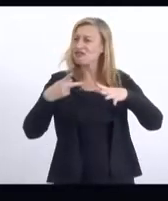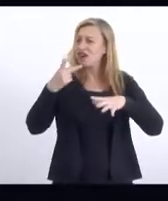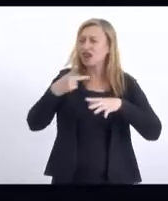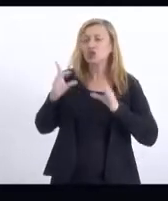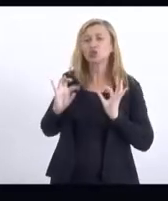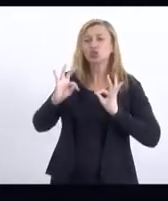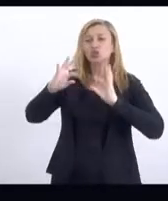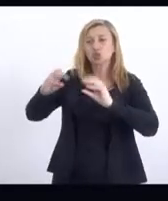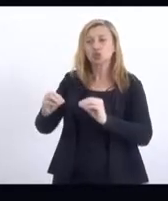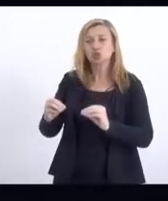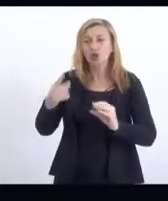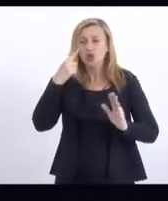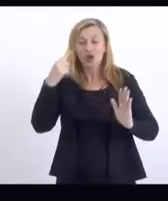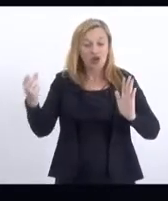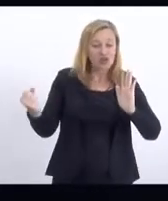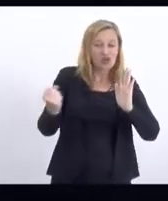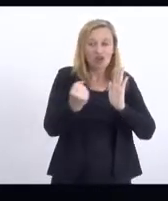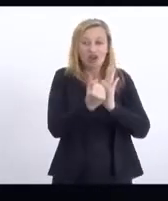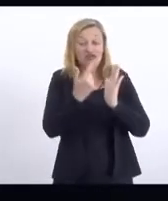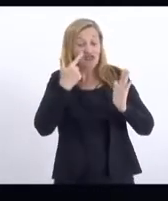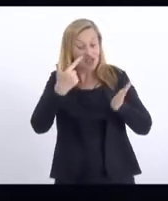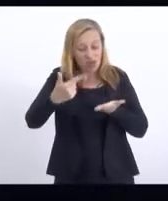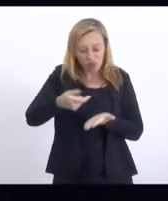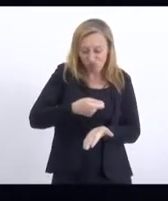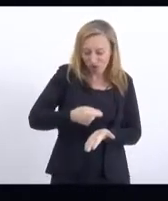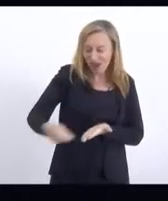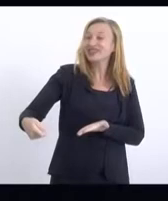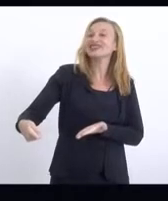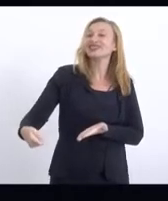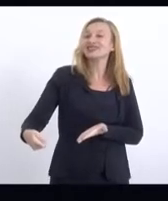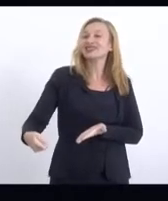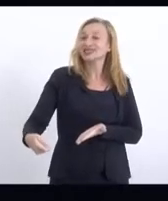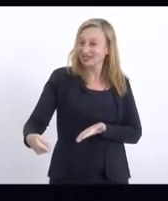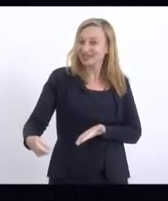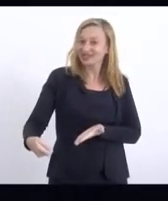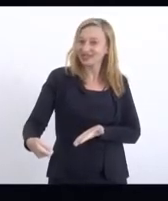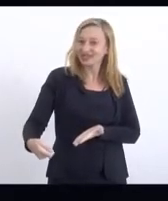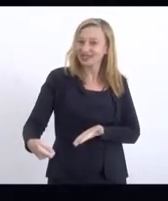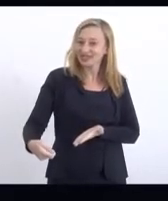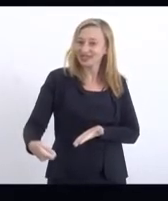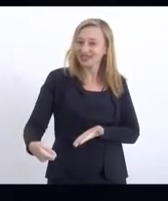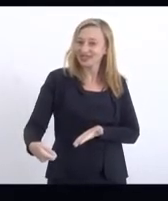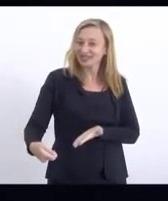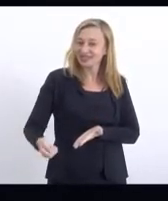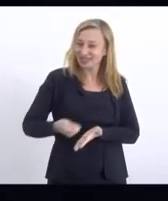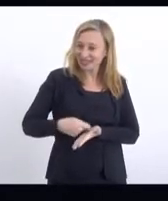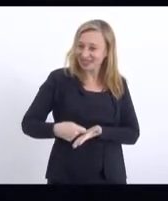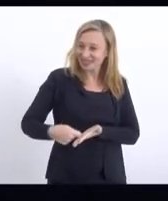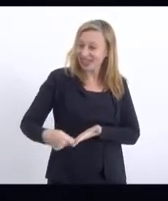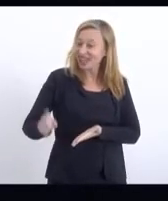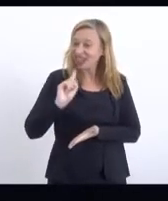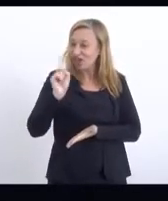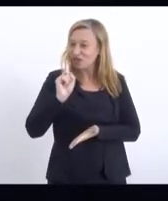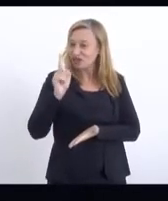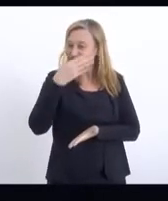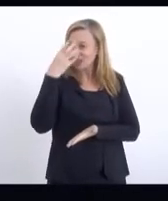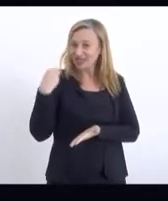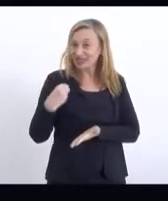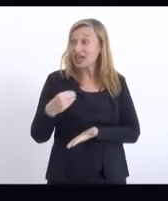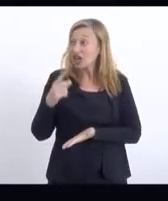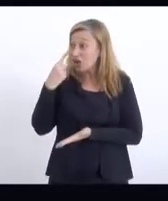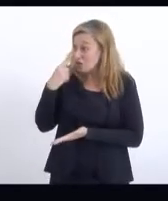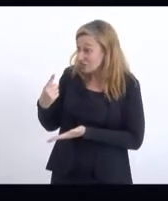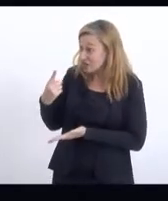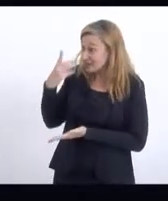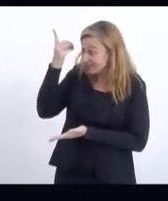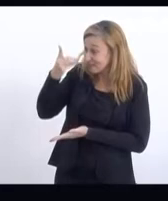marcam, eu ver um homem assinar, perdão, não assinar, um homem escrever, para não esquecer. E isso, deputado, eu vi